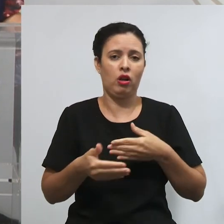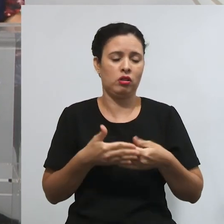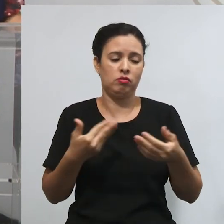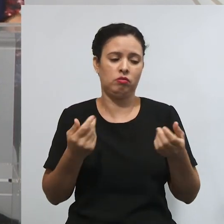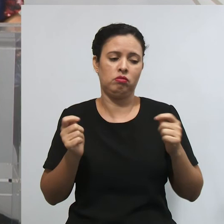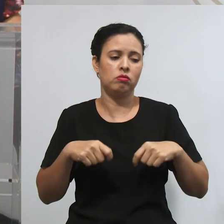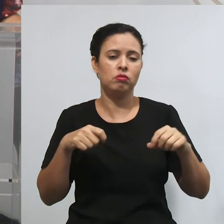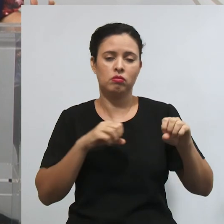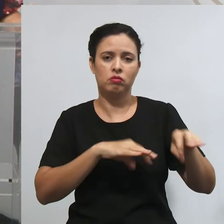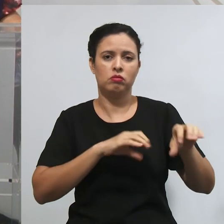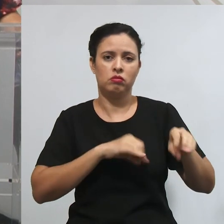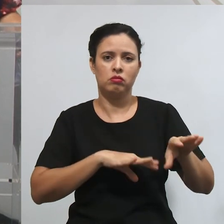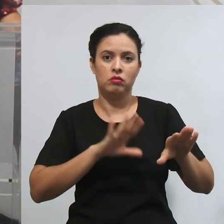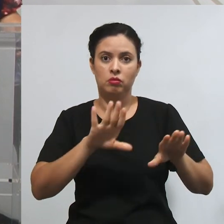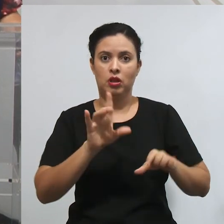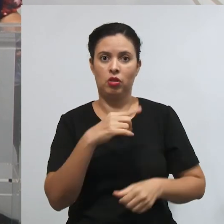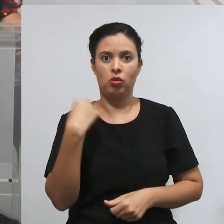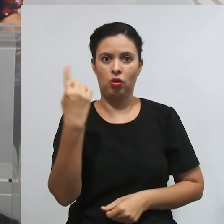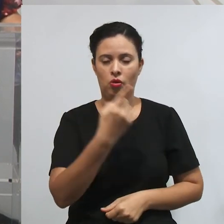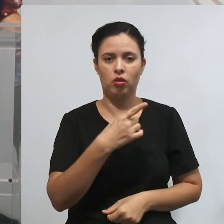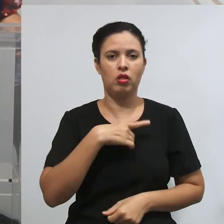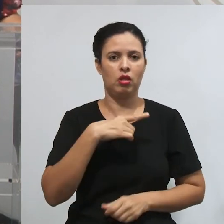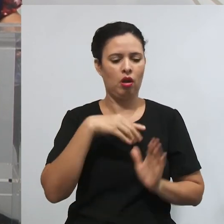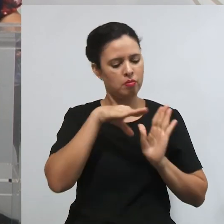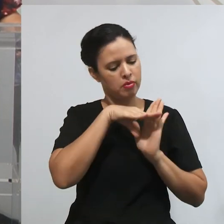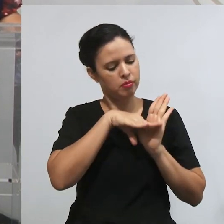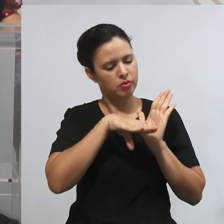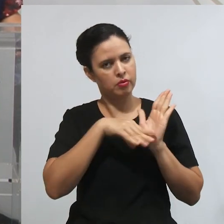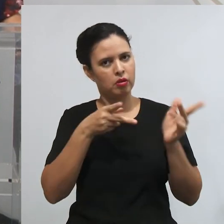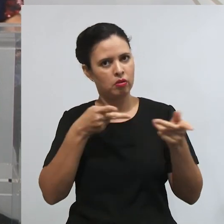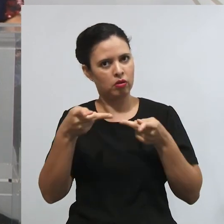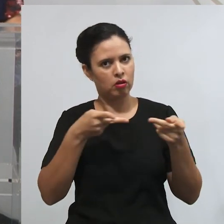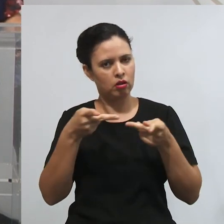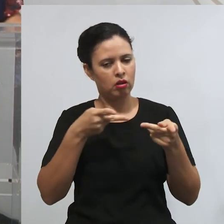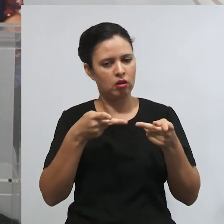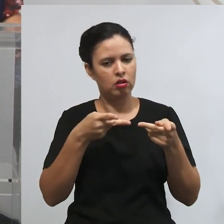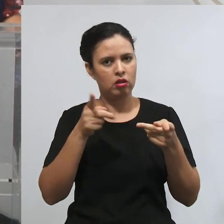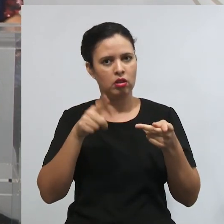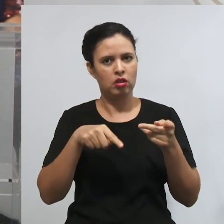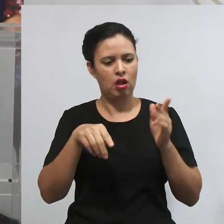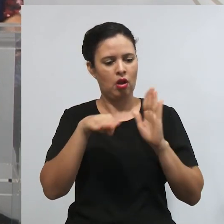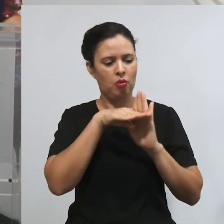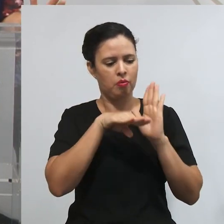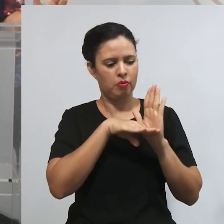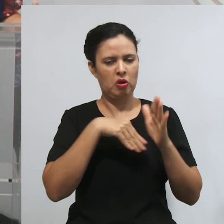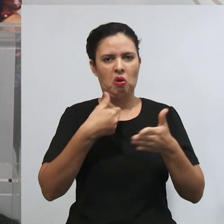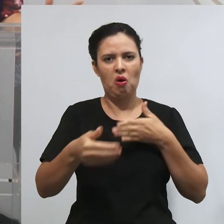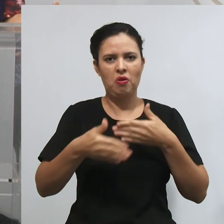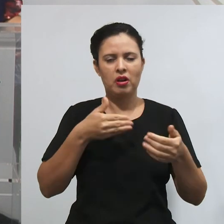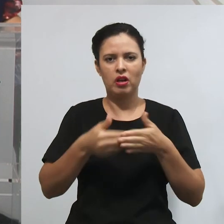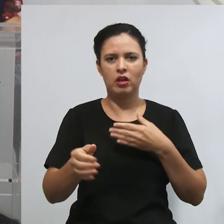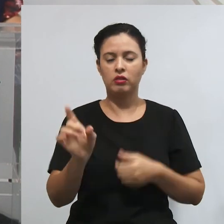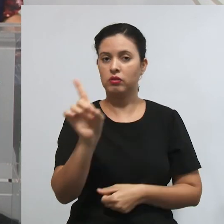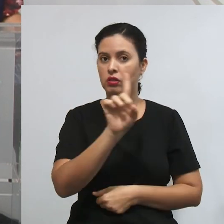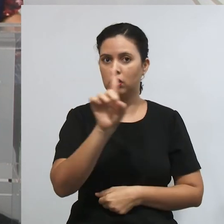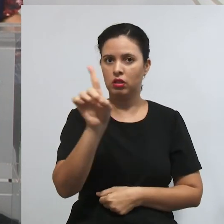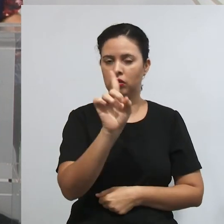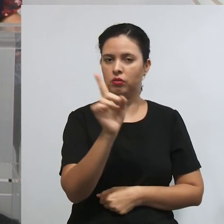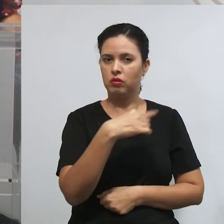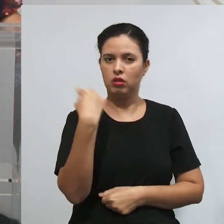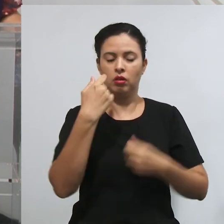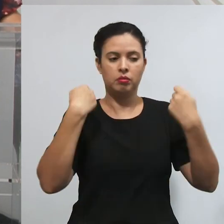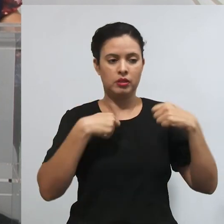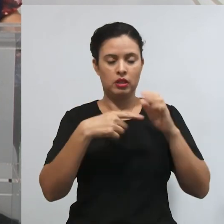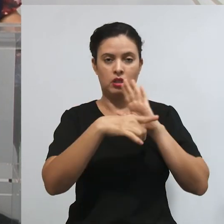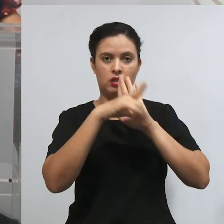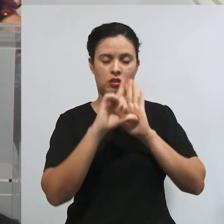servir. Como nós temos um plano e uma organização, qualquer plano não vai servir, a gente tem um plano intencional. E é